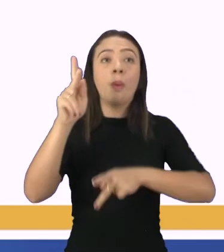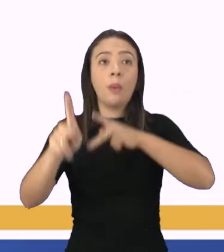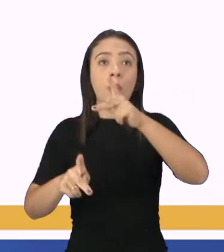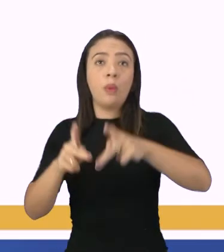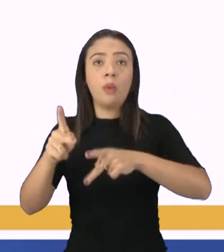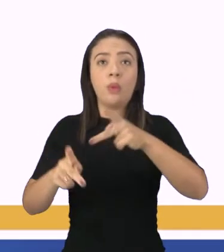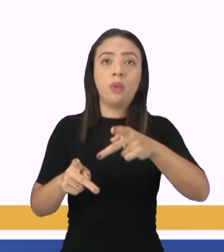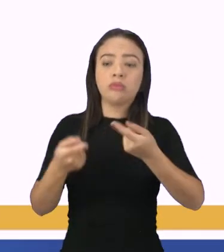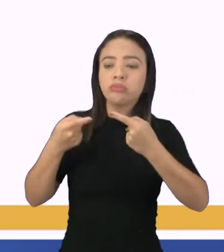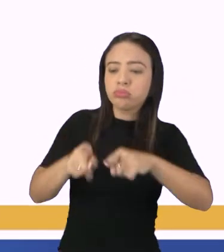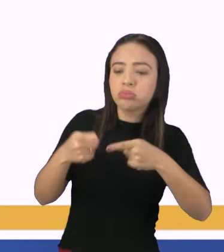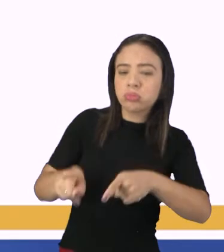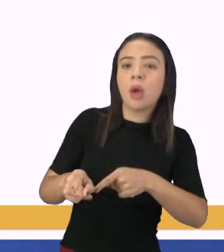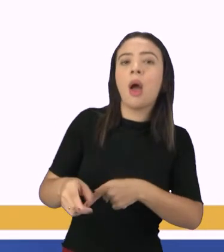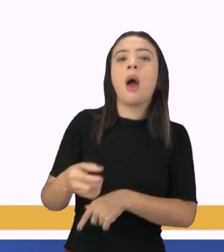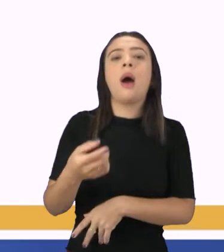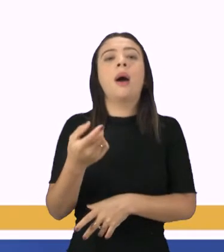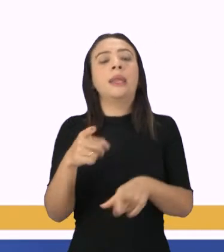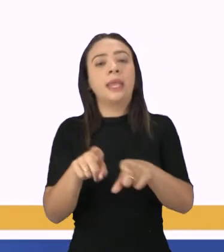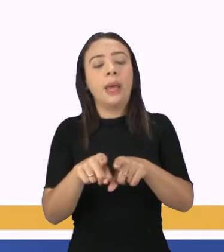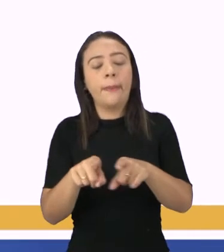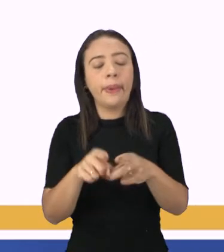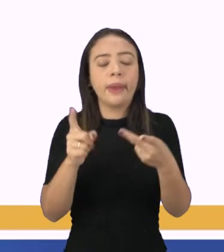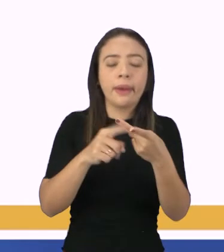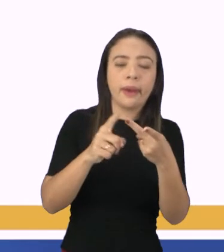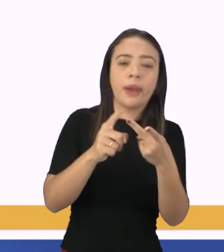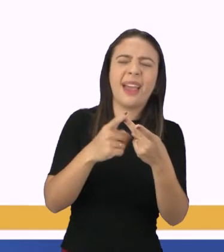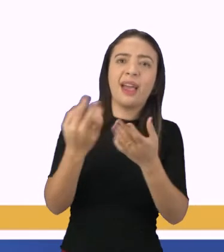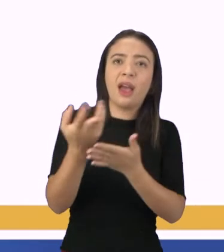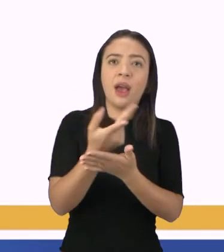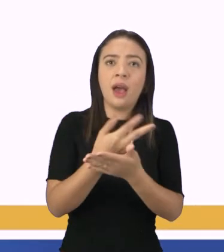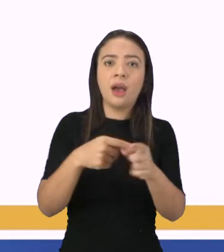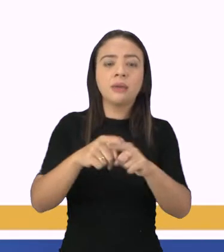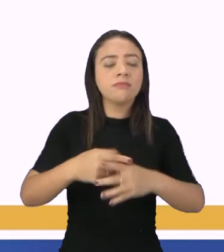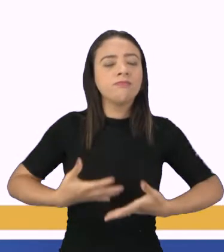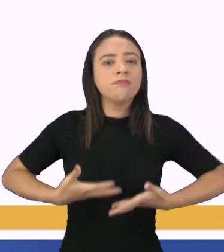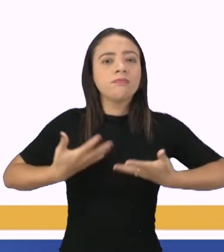de arte e inspirações. Daí você tem o